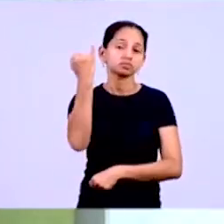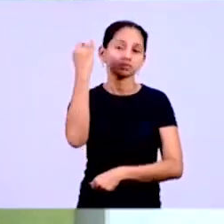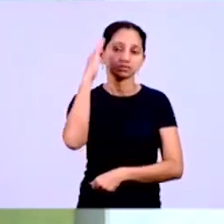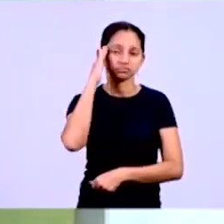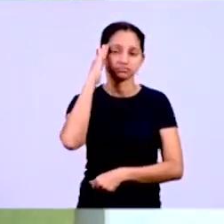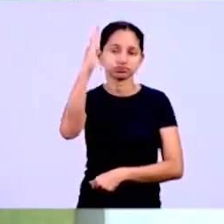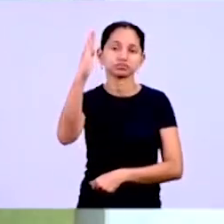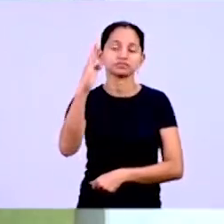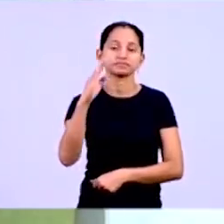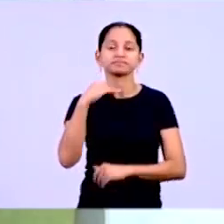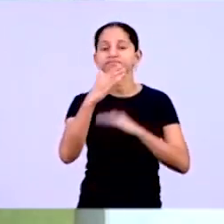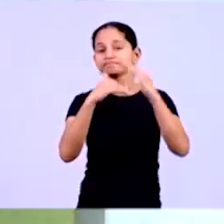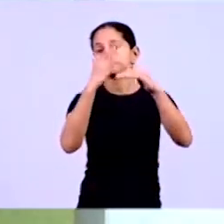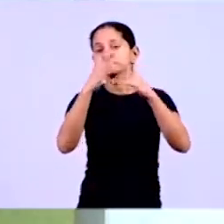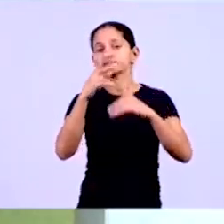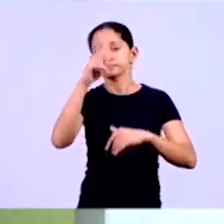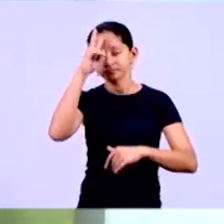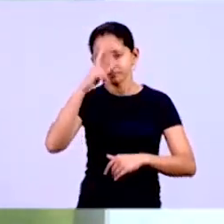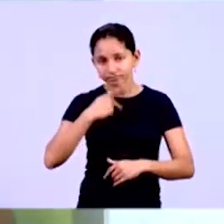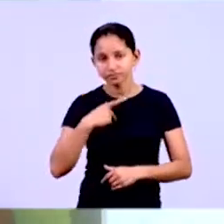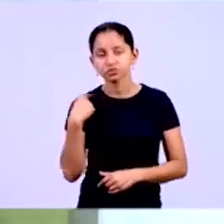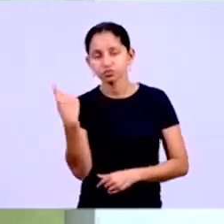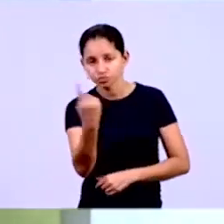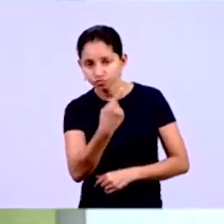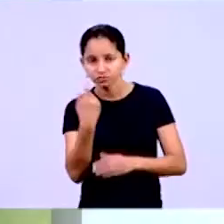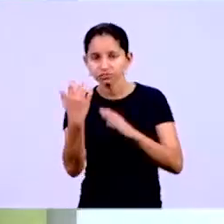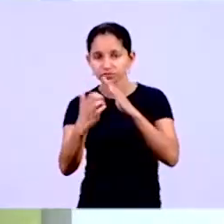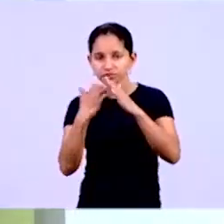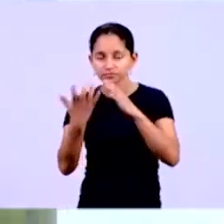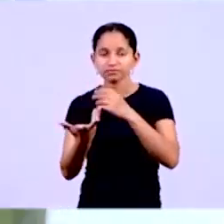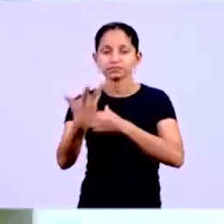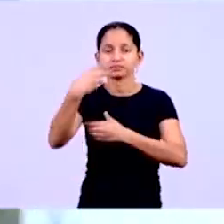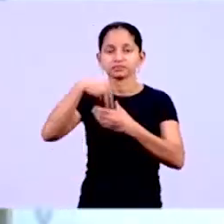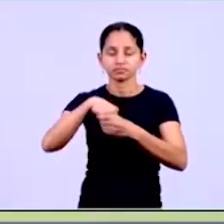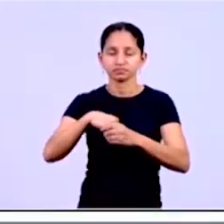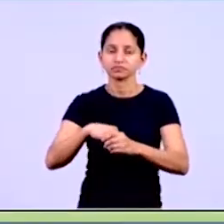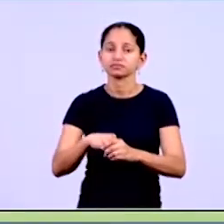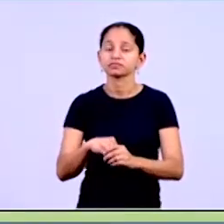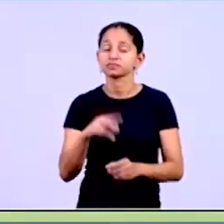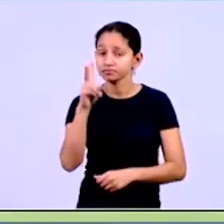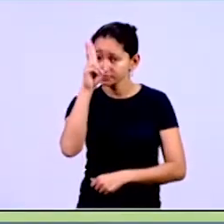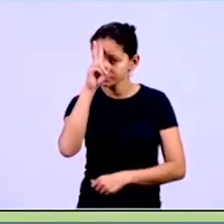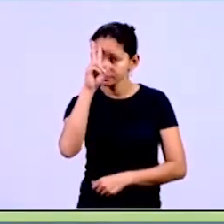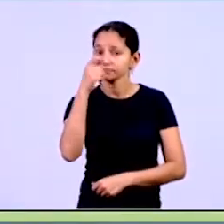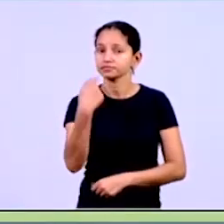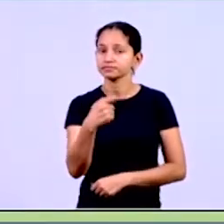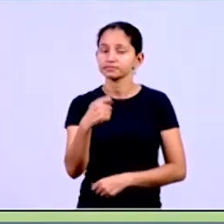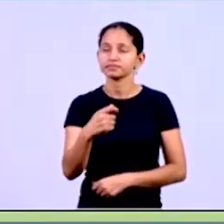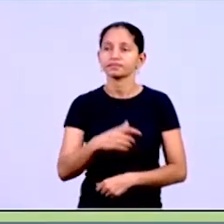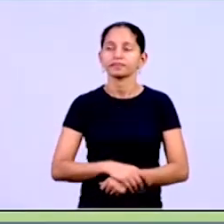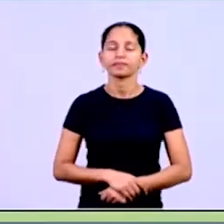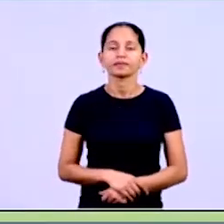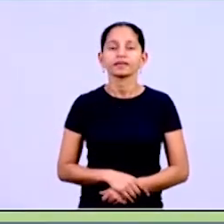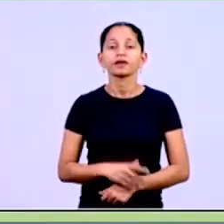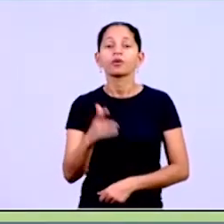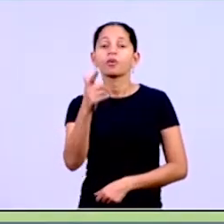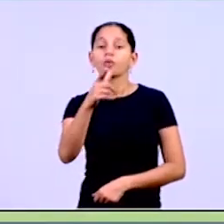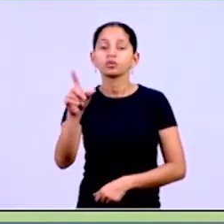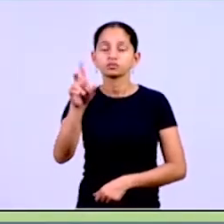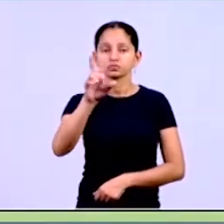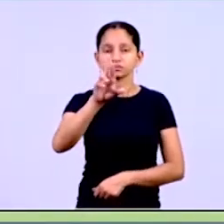que aumentam a produtividade sua e da sua empresa. Bem importante vocês lembrarem isso, né? Redes de